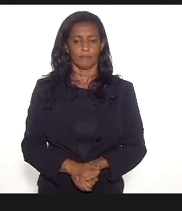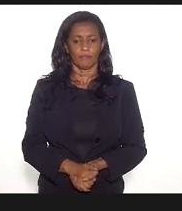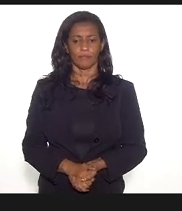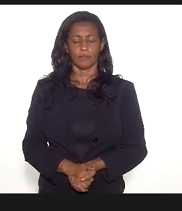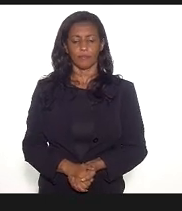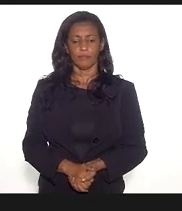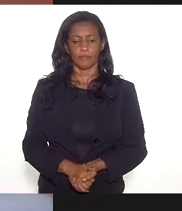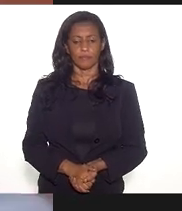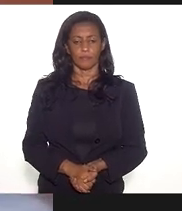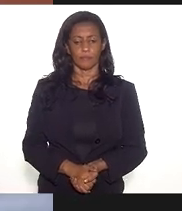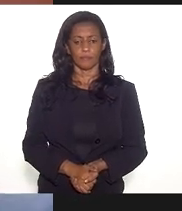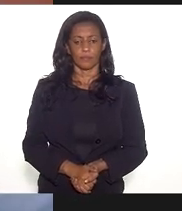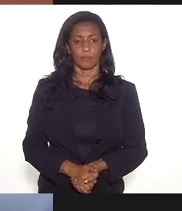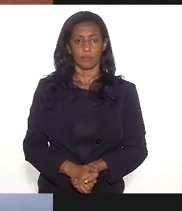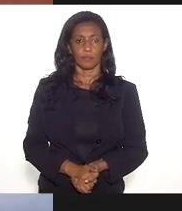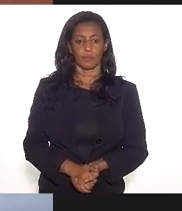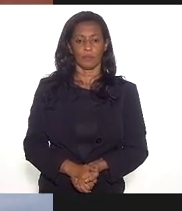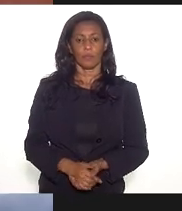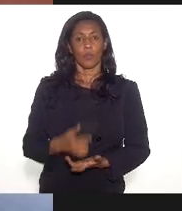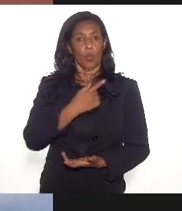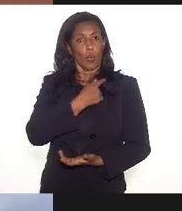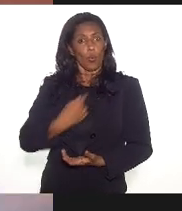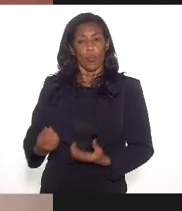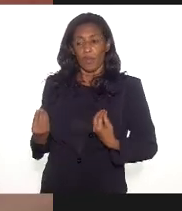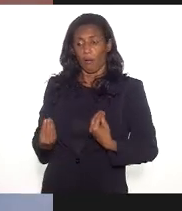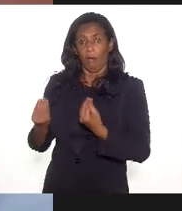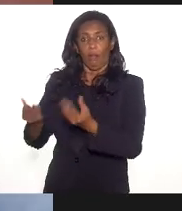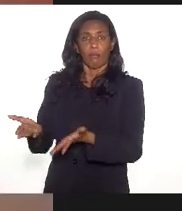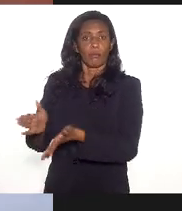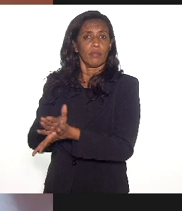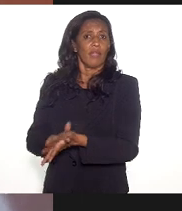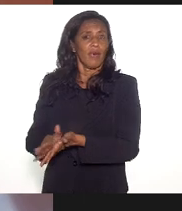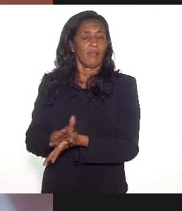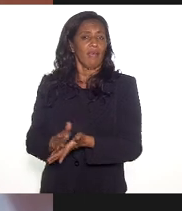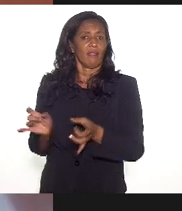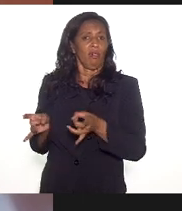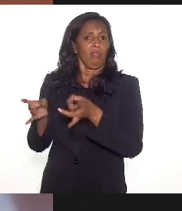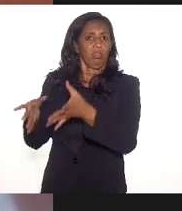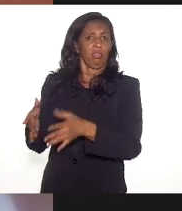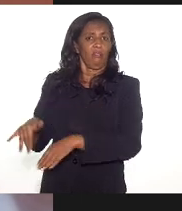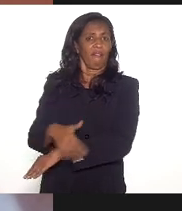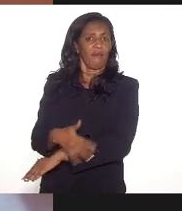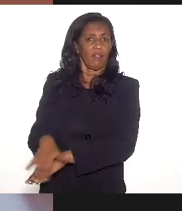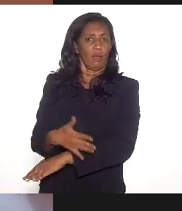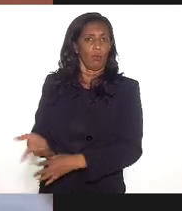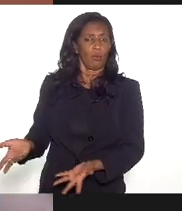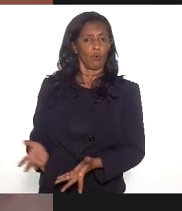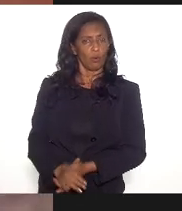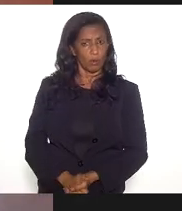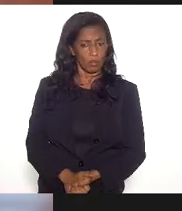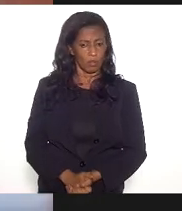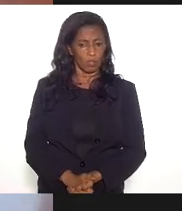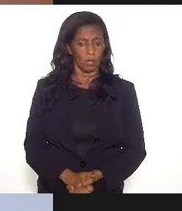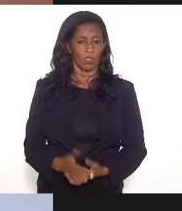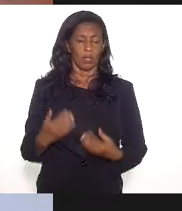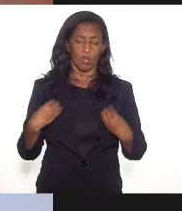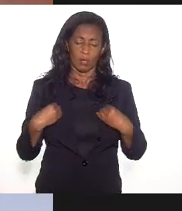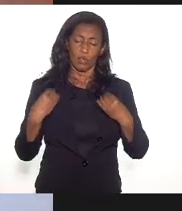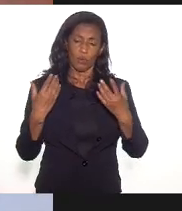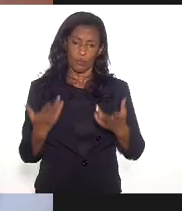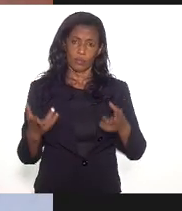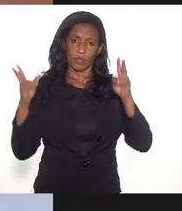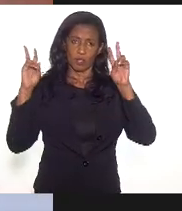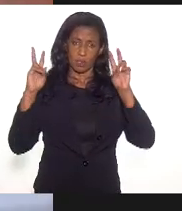oferece medicina, não oferece médico, não oferece nada, vai ficar aí na rua. Então, eu vou trazer presídio,